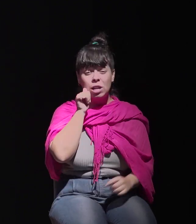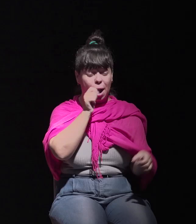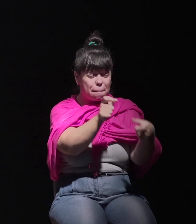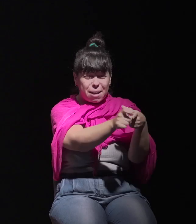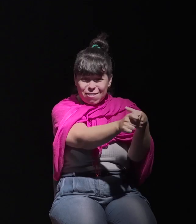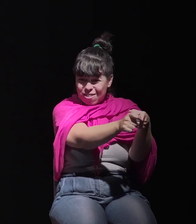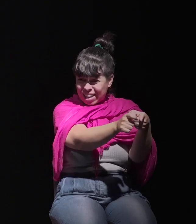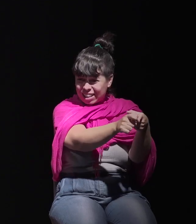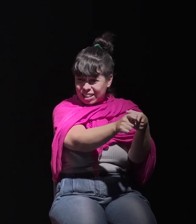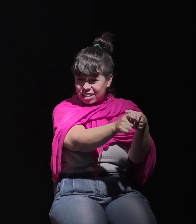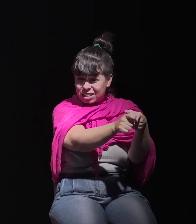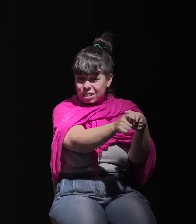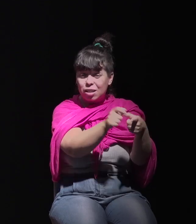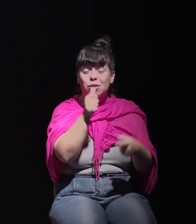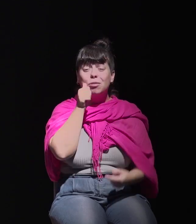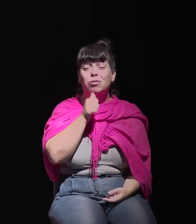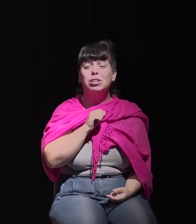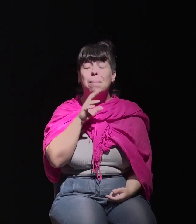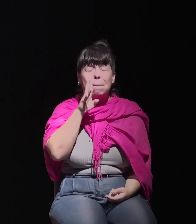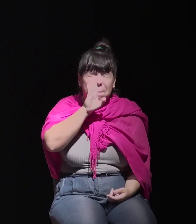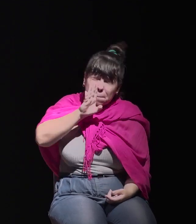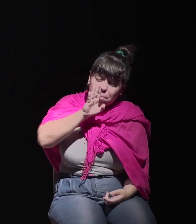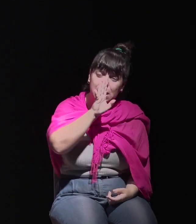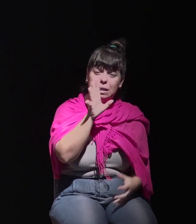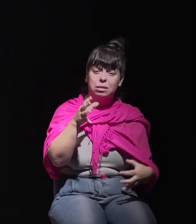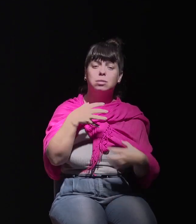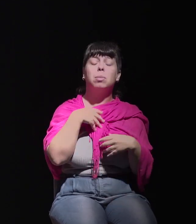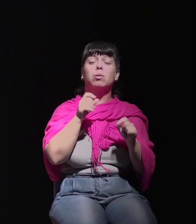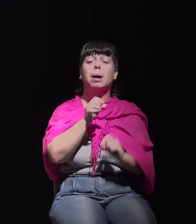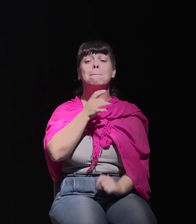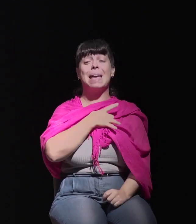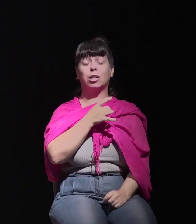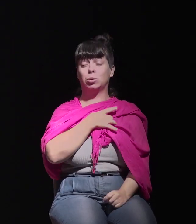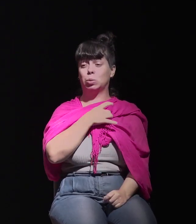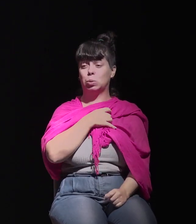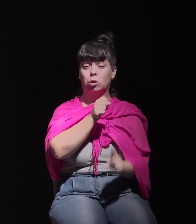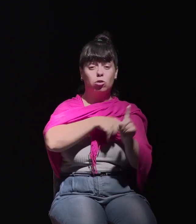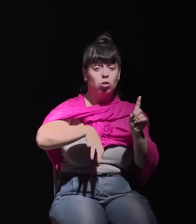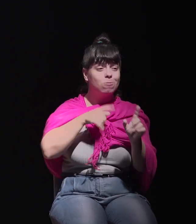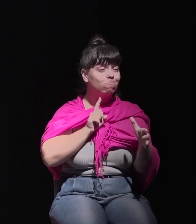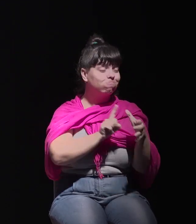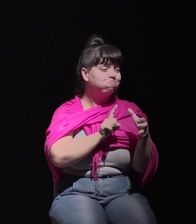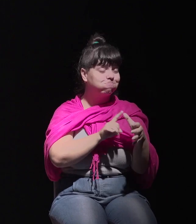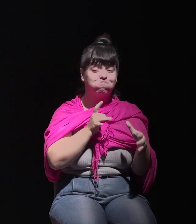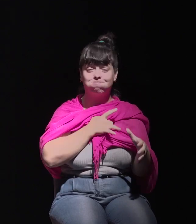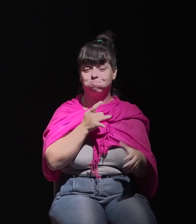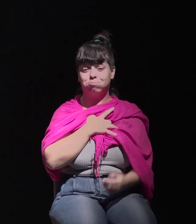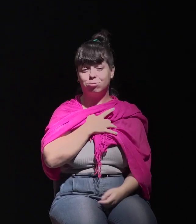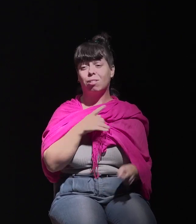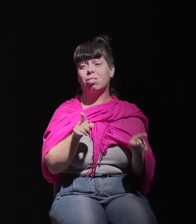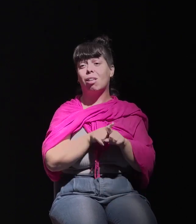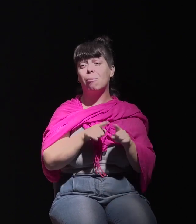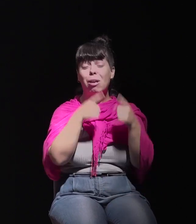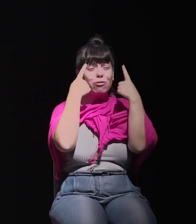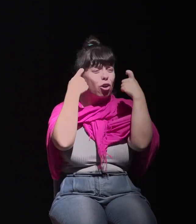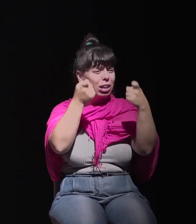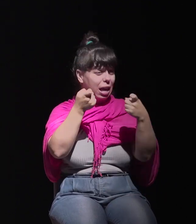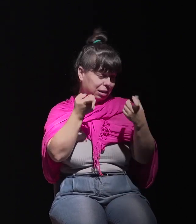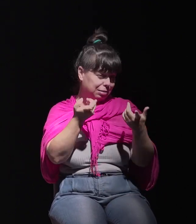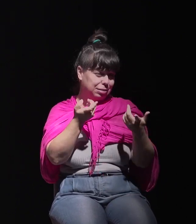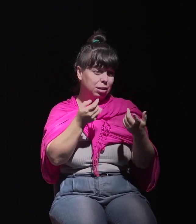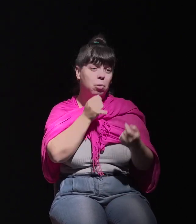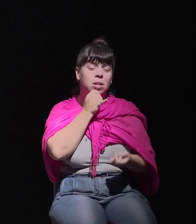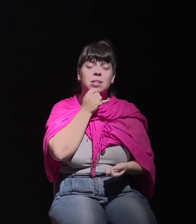pelo medo, como um dos principais fatores de socialização. Além da violência direta, a ascensão de doenças